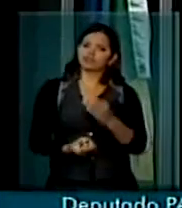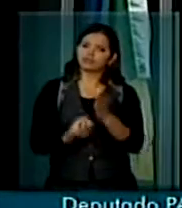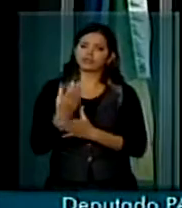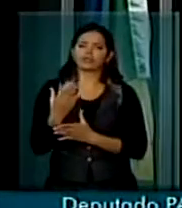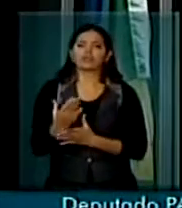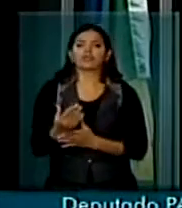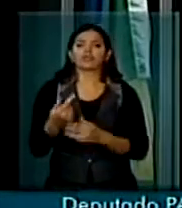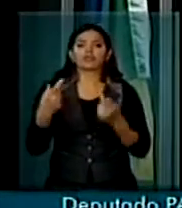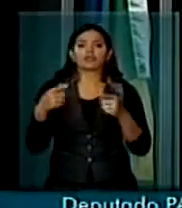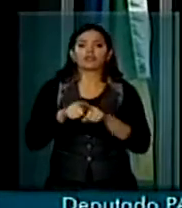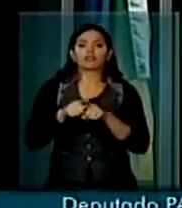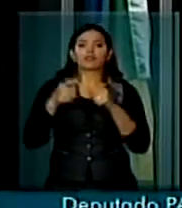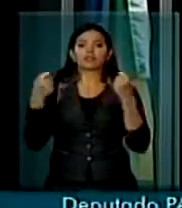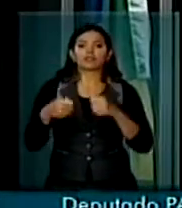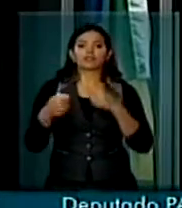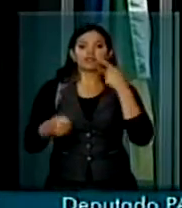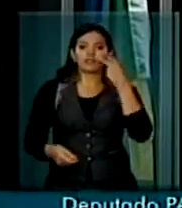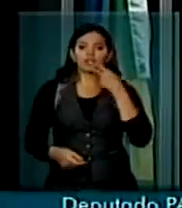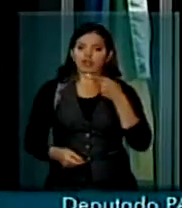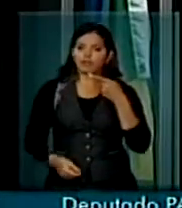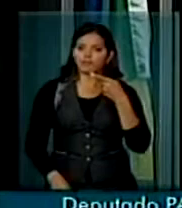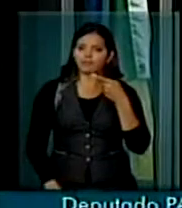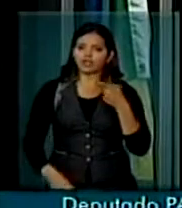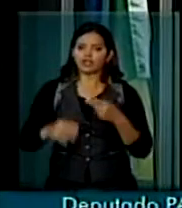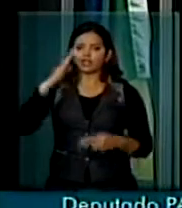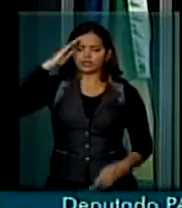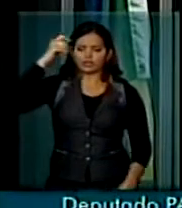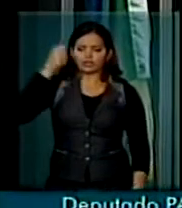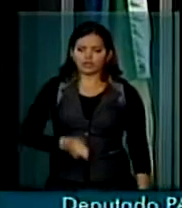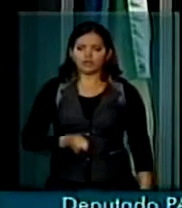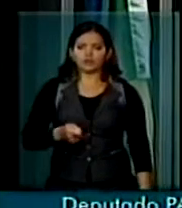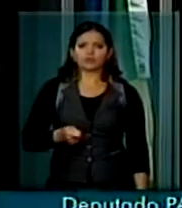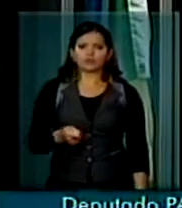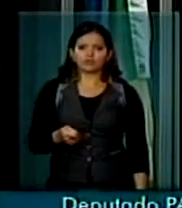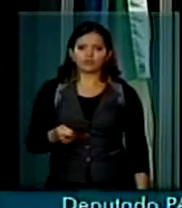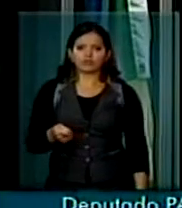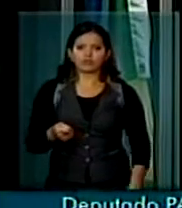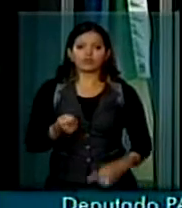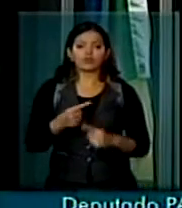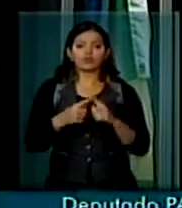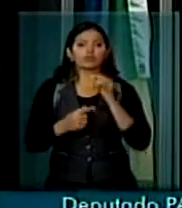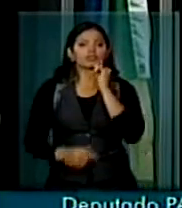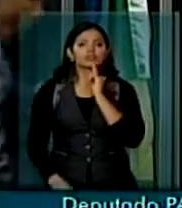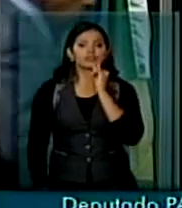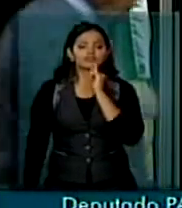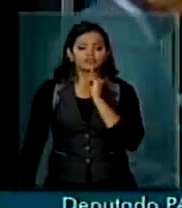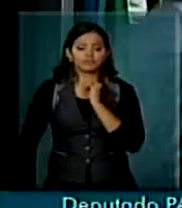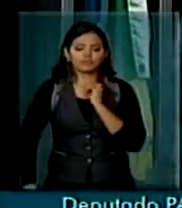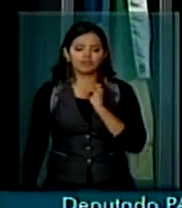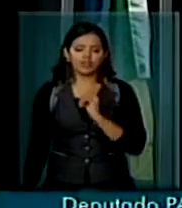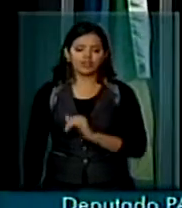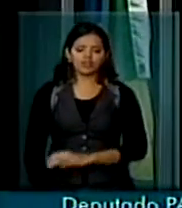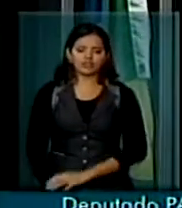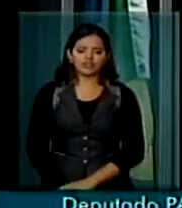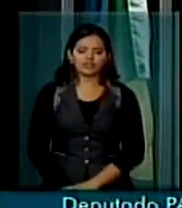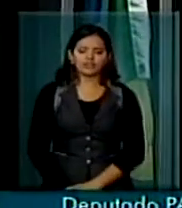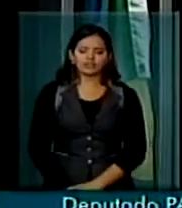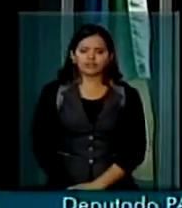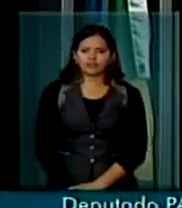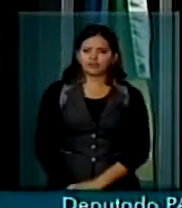E é preciso também dizer isso com todas as palavras, uma ditadura que logo se instalaria. Por exemplo, no âmbito